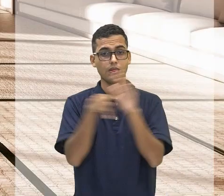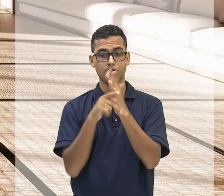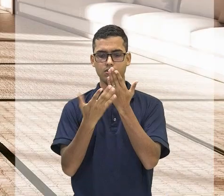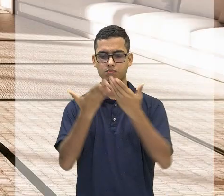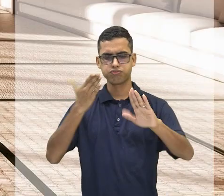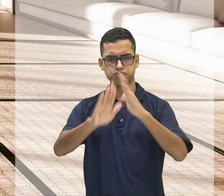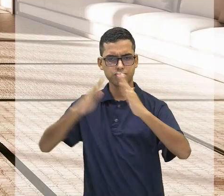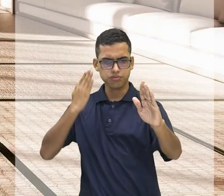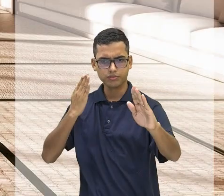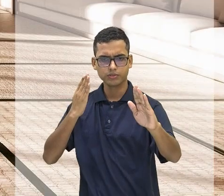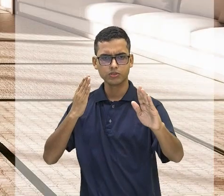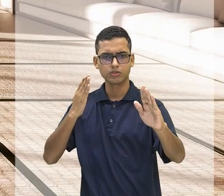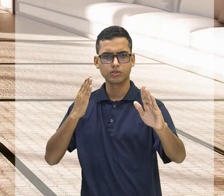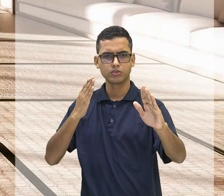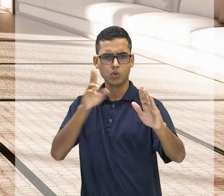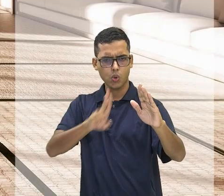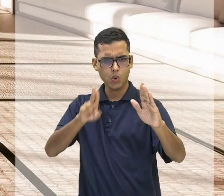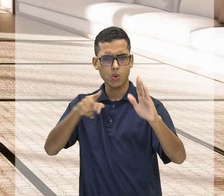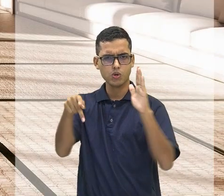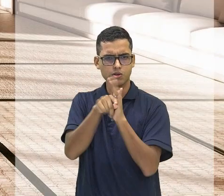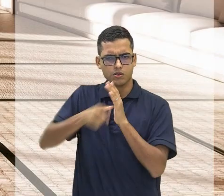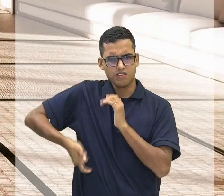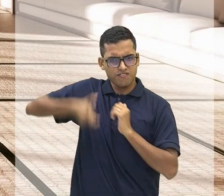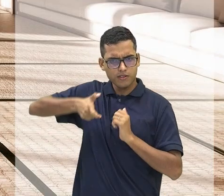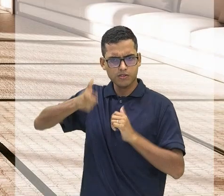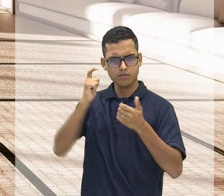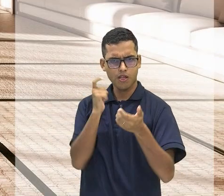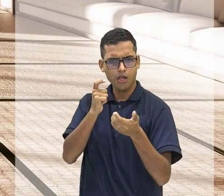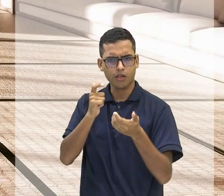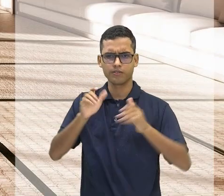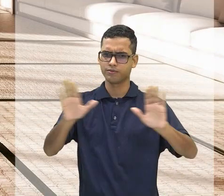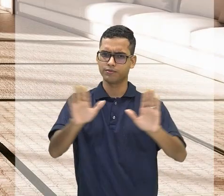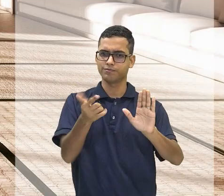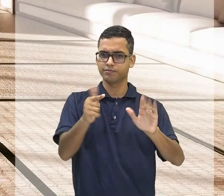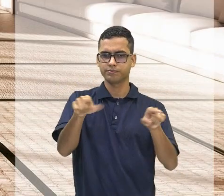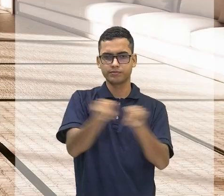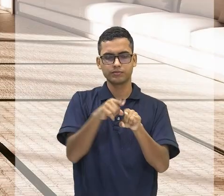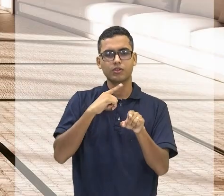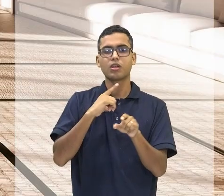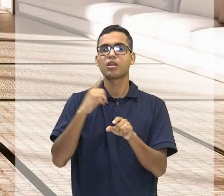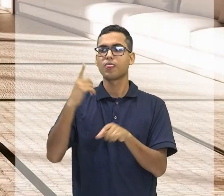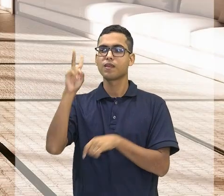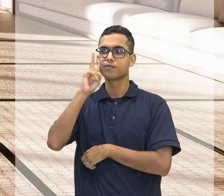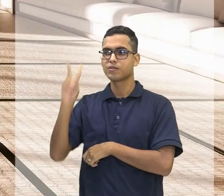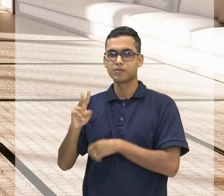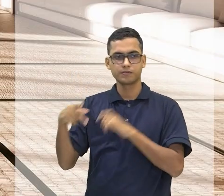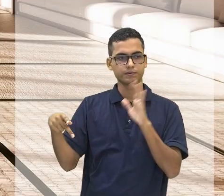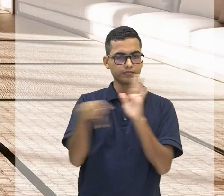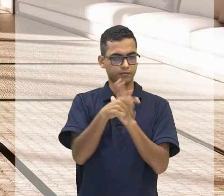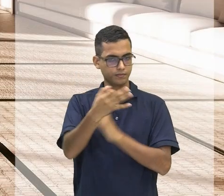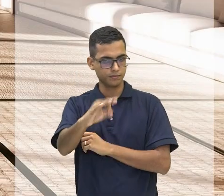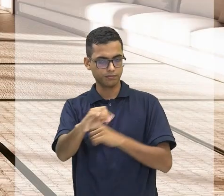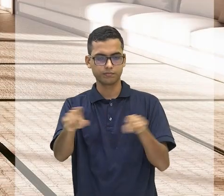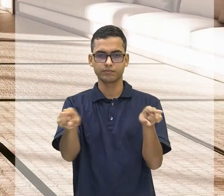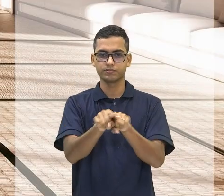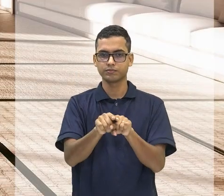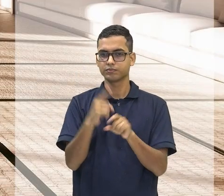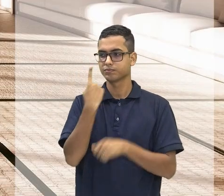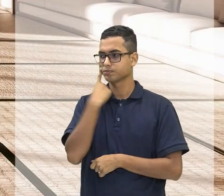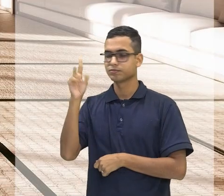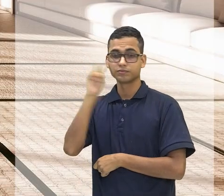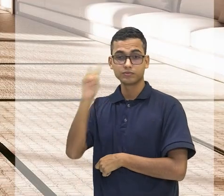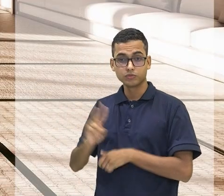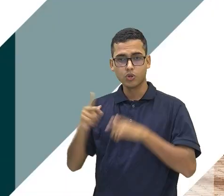vazias, sem uso de armas. E isso tem um porquê e está presente ali na história. Vamos conhecer um pouquinho da história